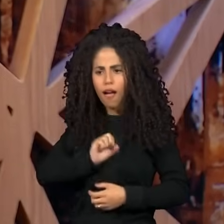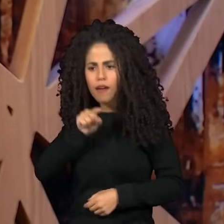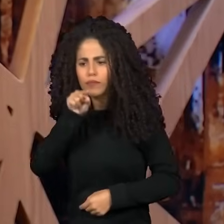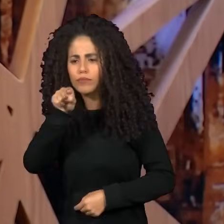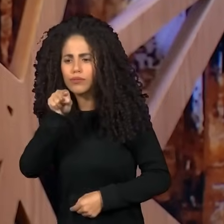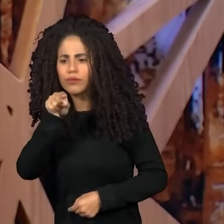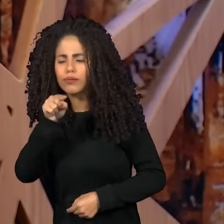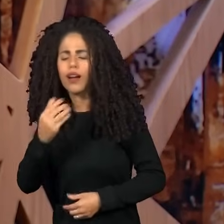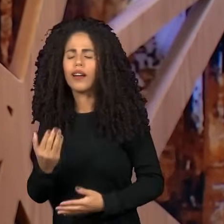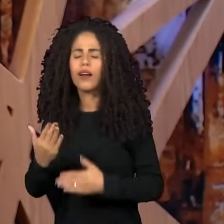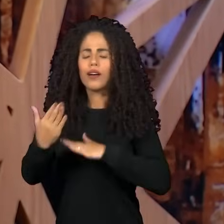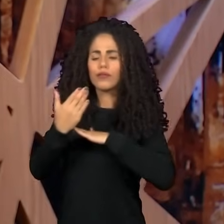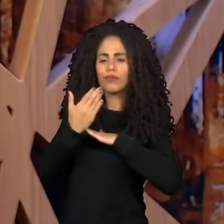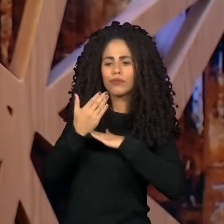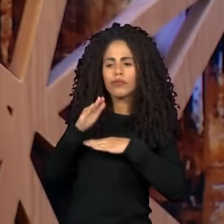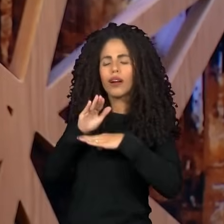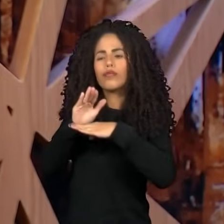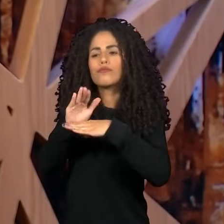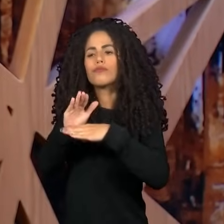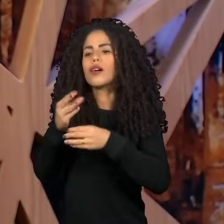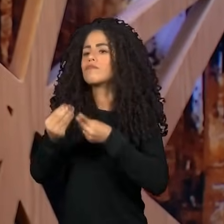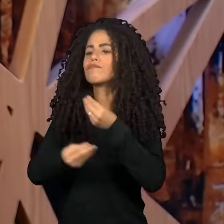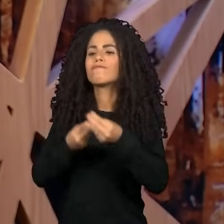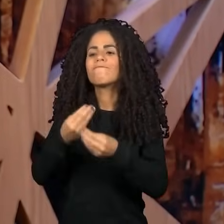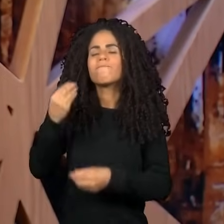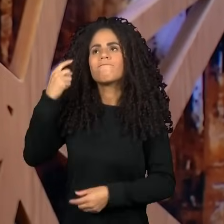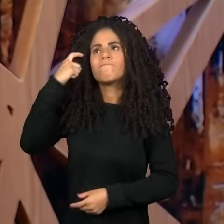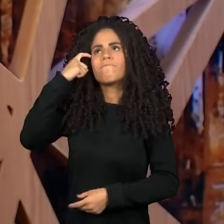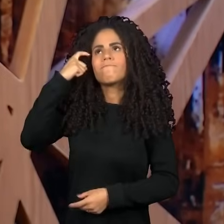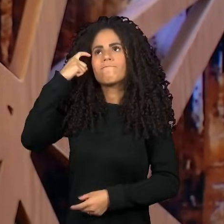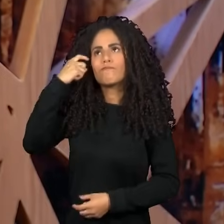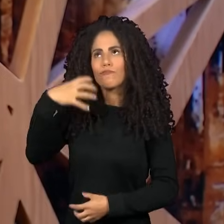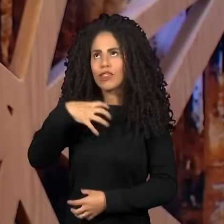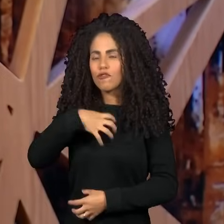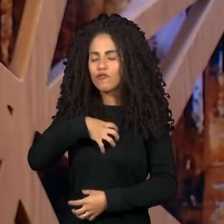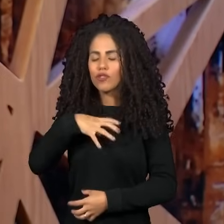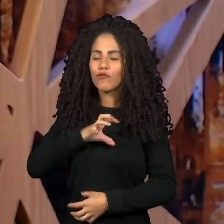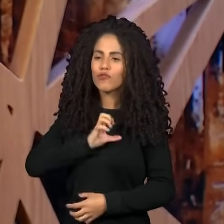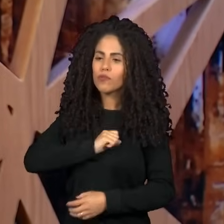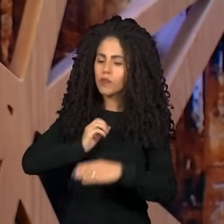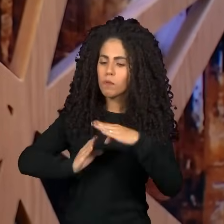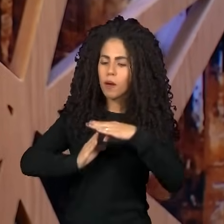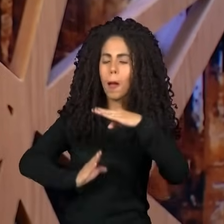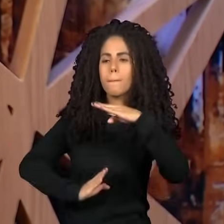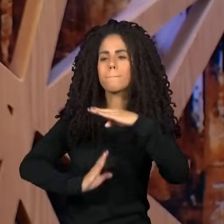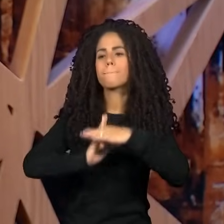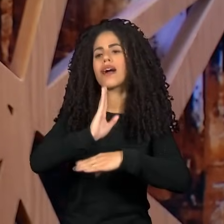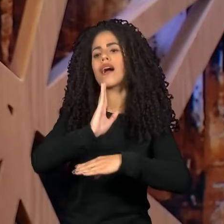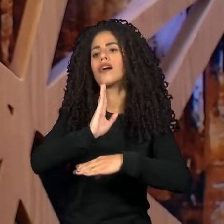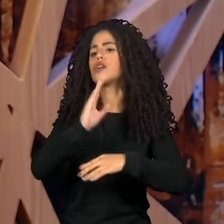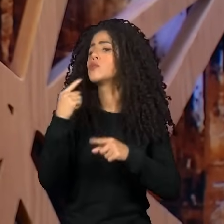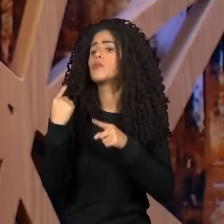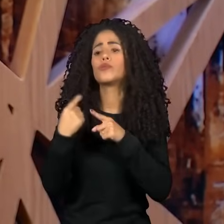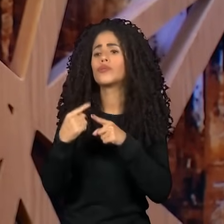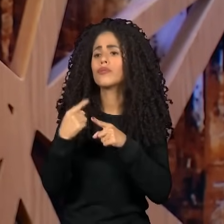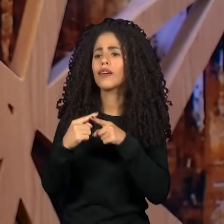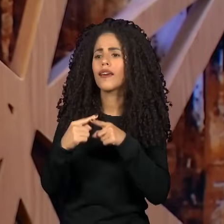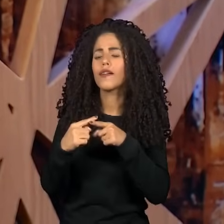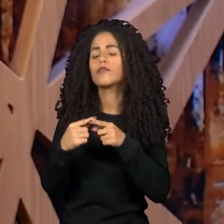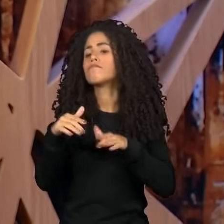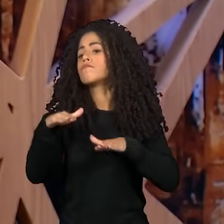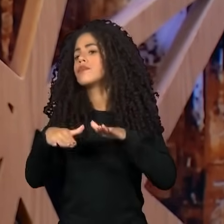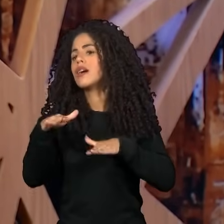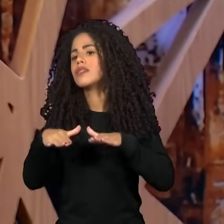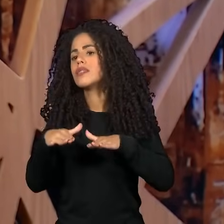para os modos ocidentais de amar, mas redescobrindo, redefinindo o amor nessa travessia, né? Porque a grande questão não é